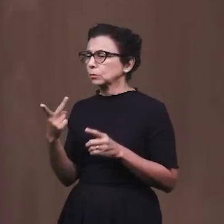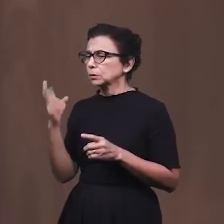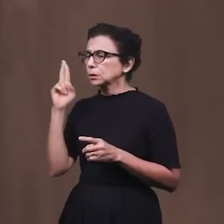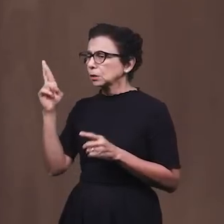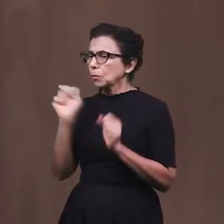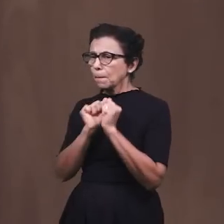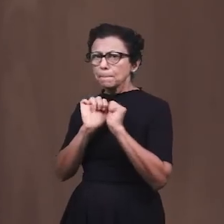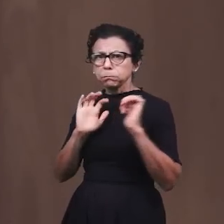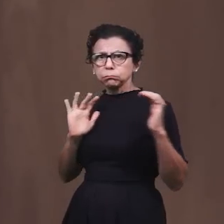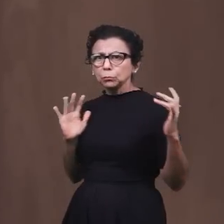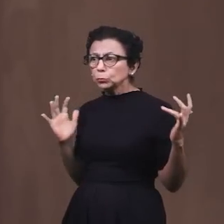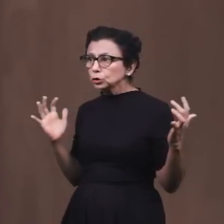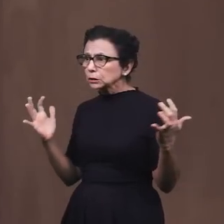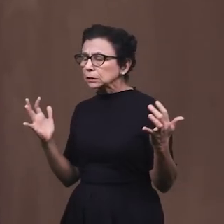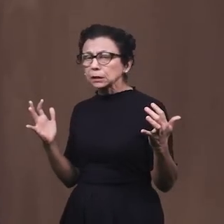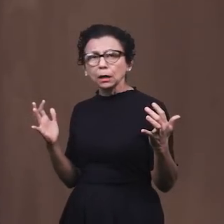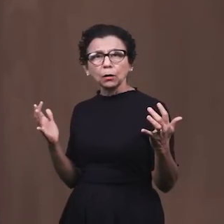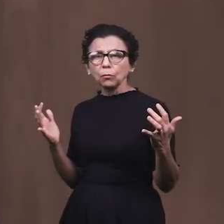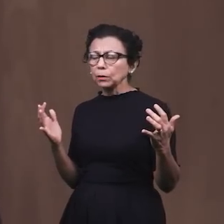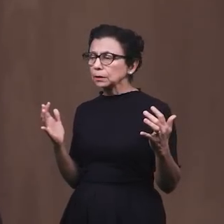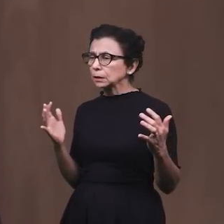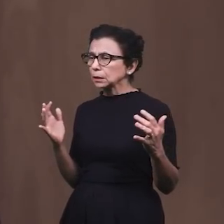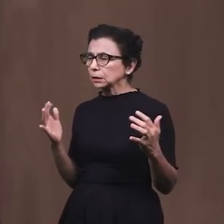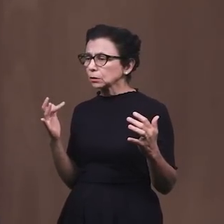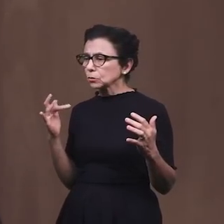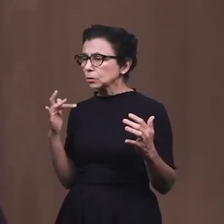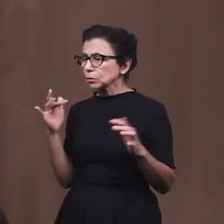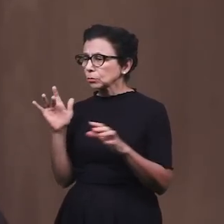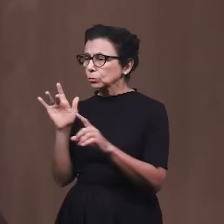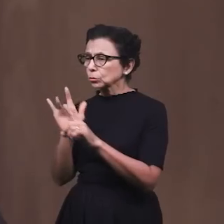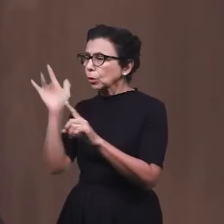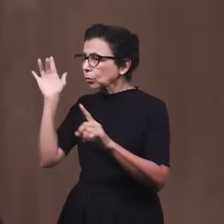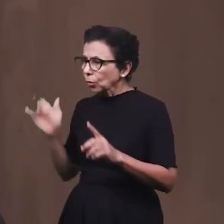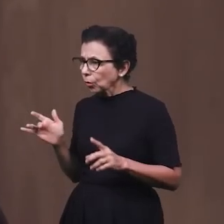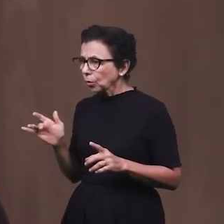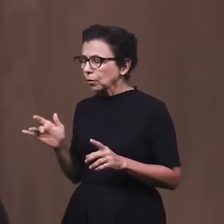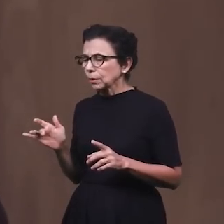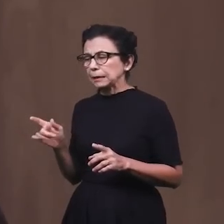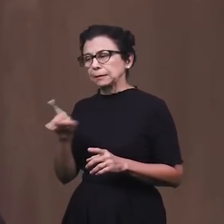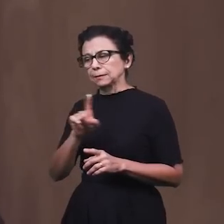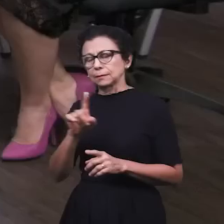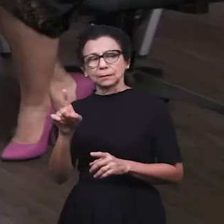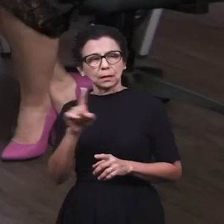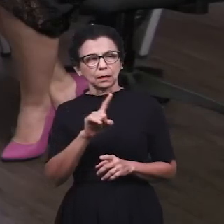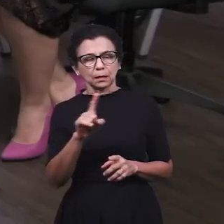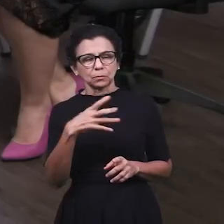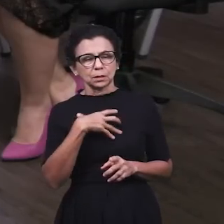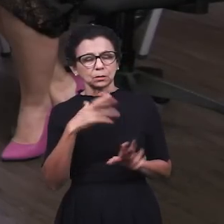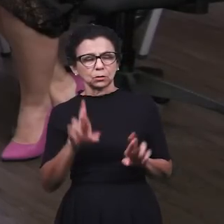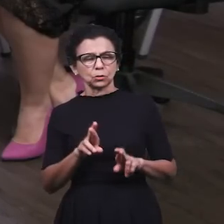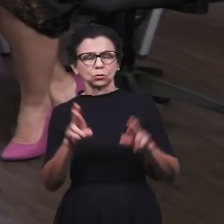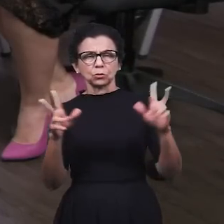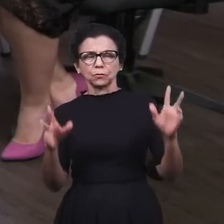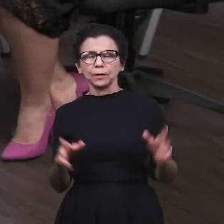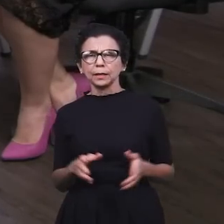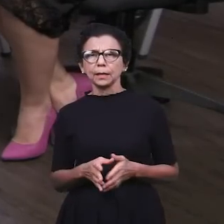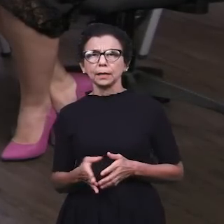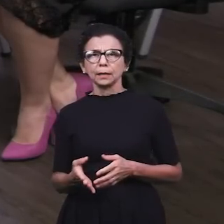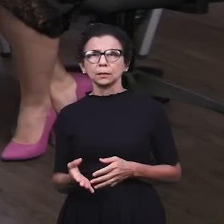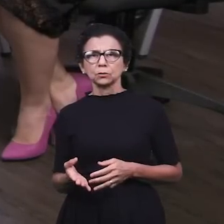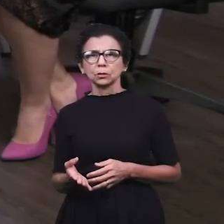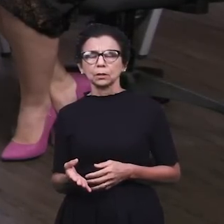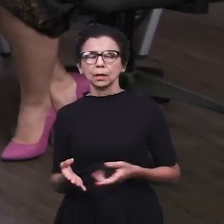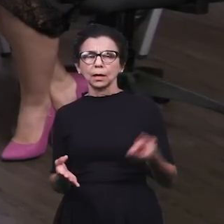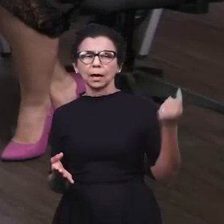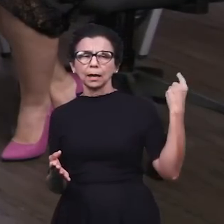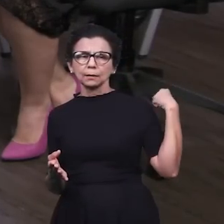Então, mostrando que no meio da multidão, o Senhor sempre divisa, né, aquela pessoa ali, para ele entender que o Senhor está falando é com